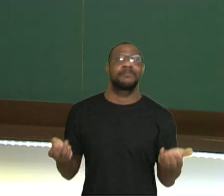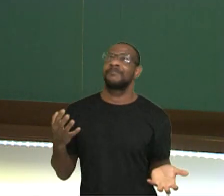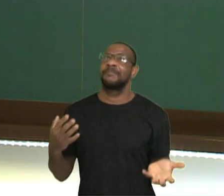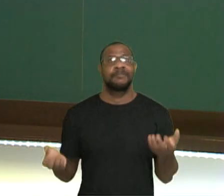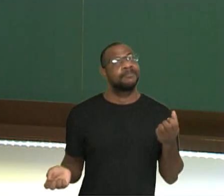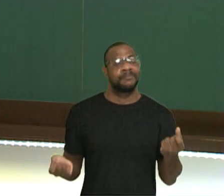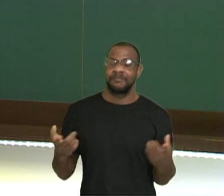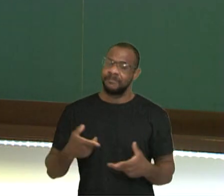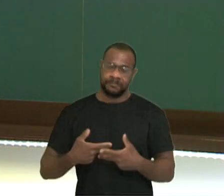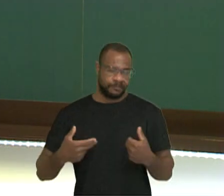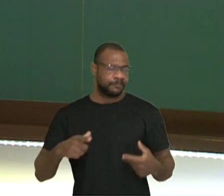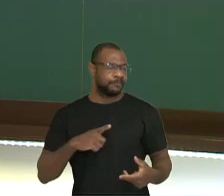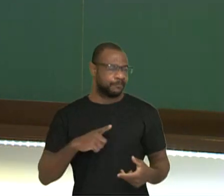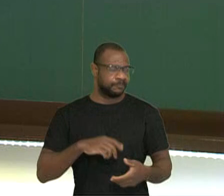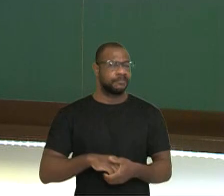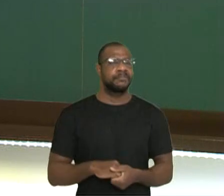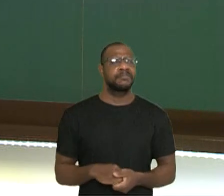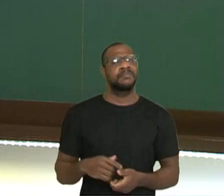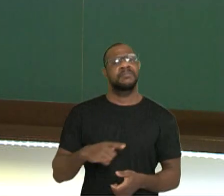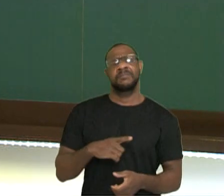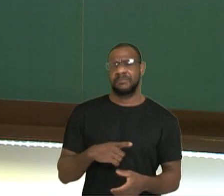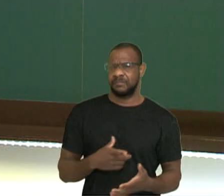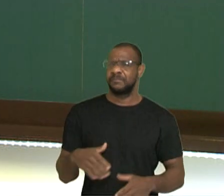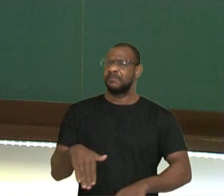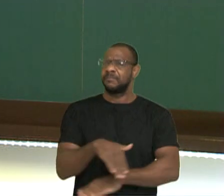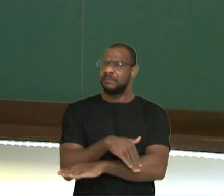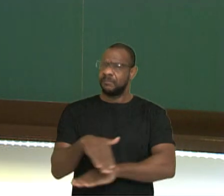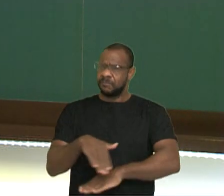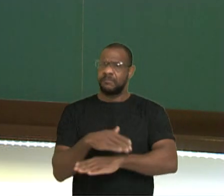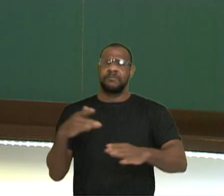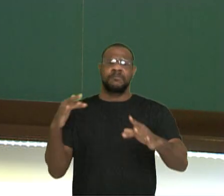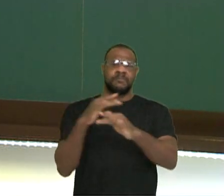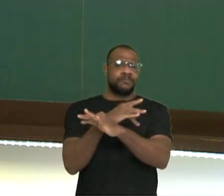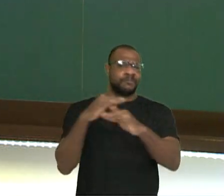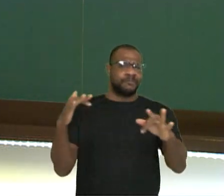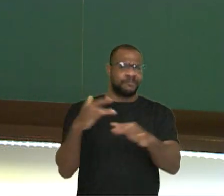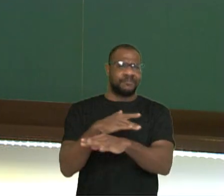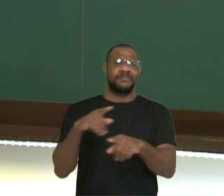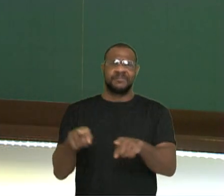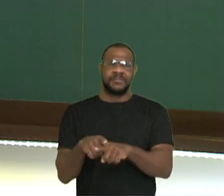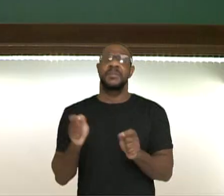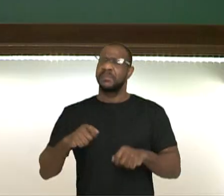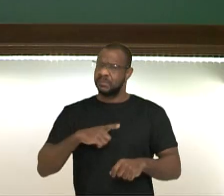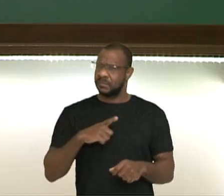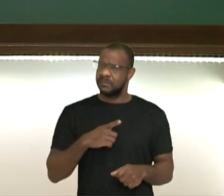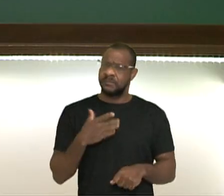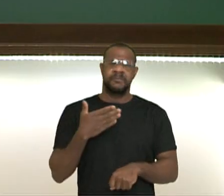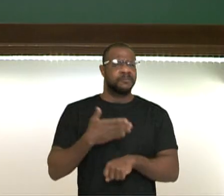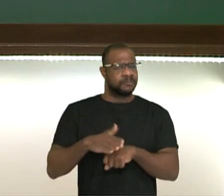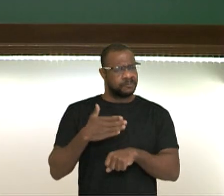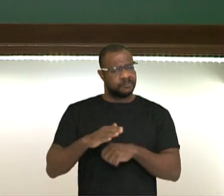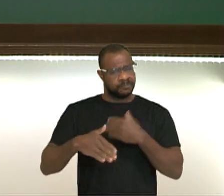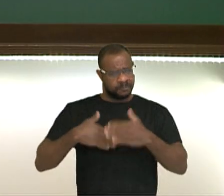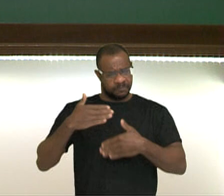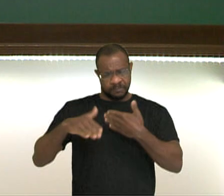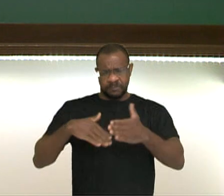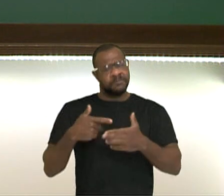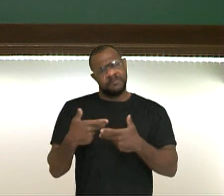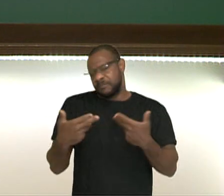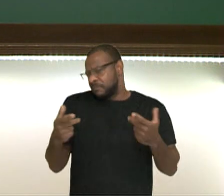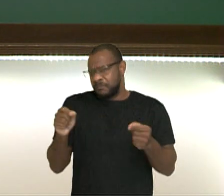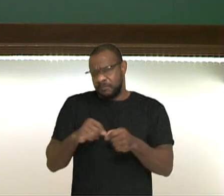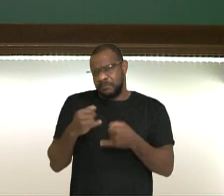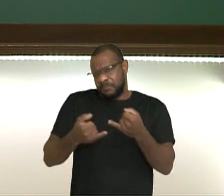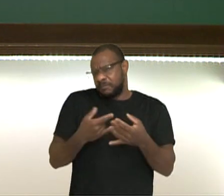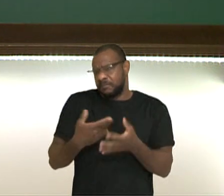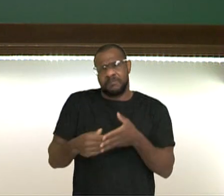cidades ou em praças, a gente vê o malabarismo, né? E ele pode ser desenvolvido de diversas formas, né? Com bolinhas, com